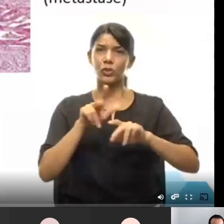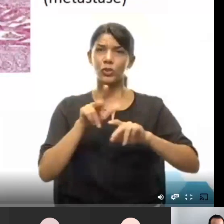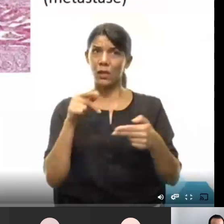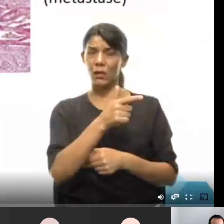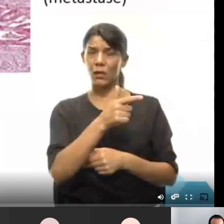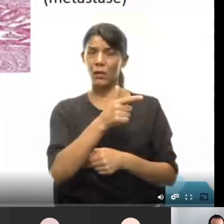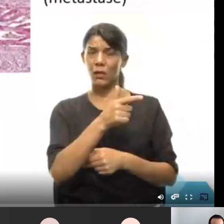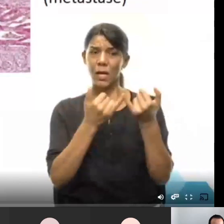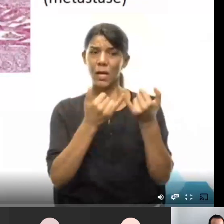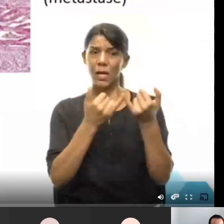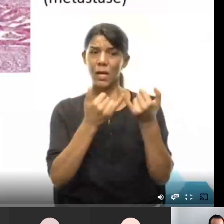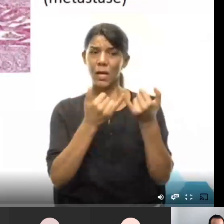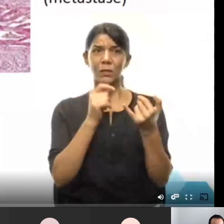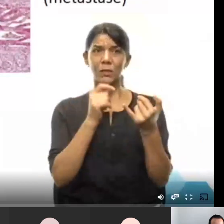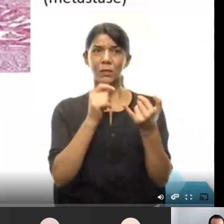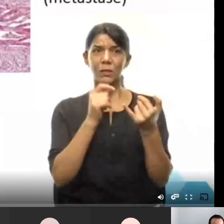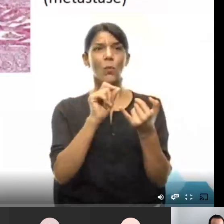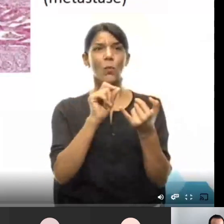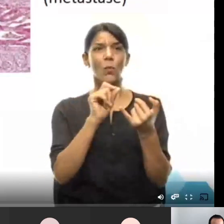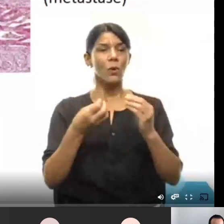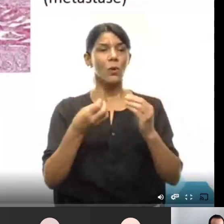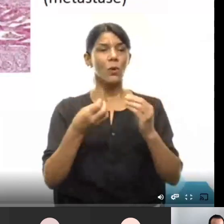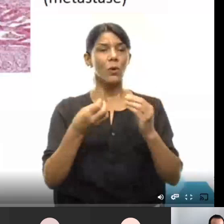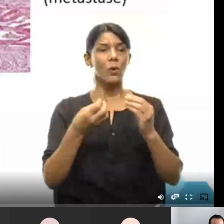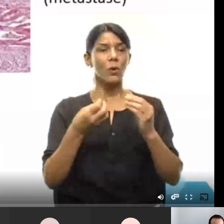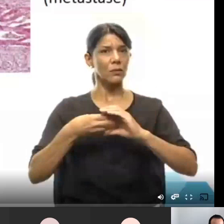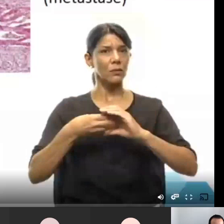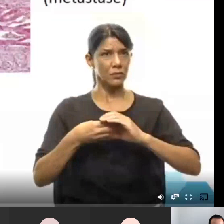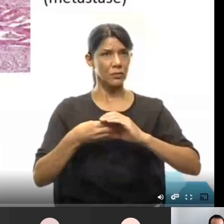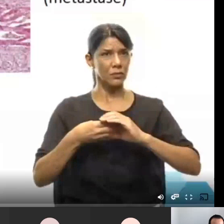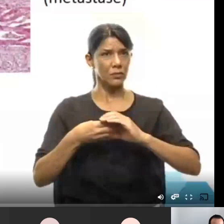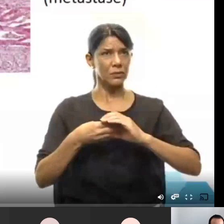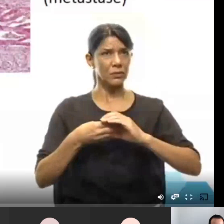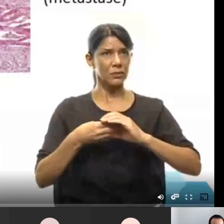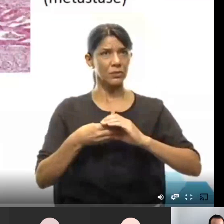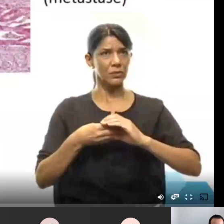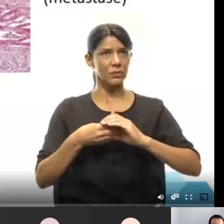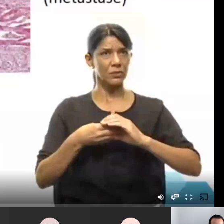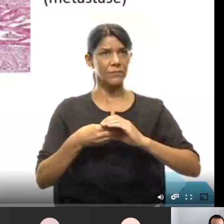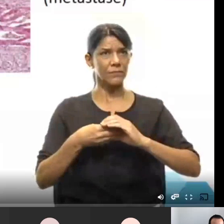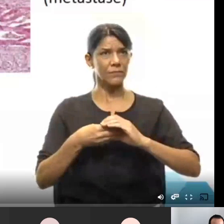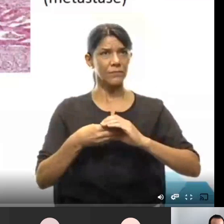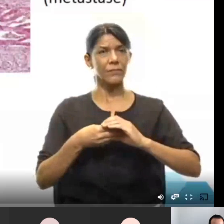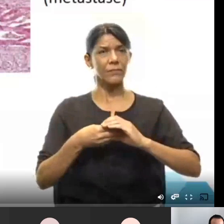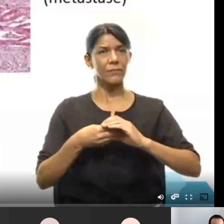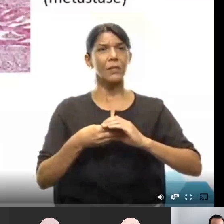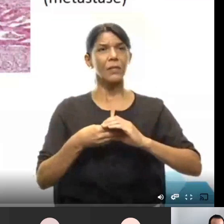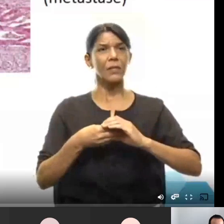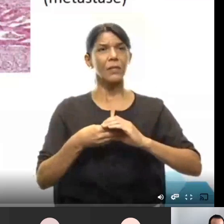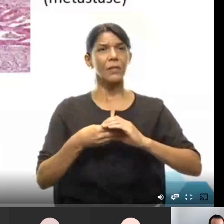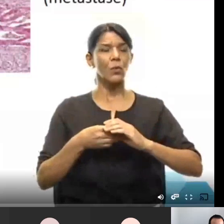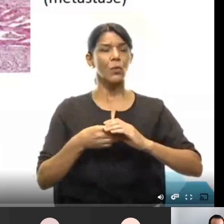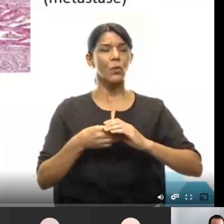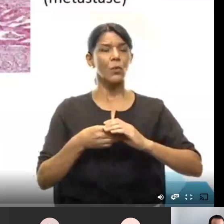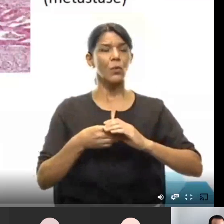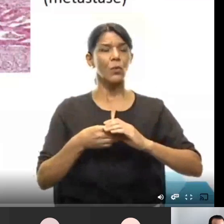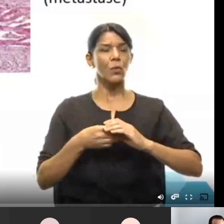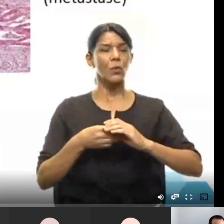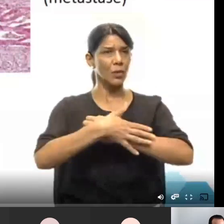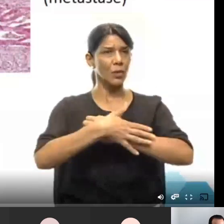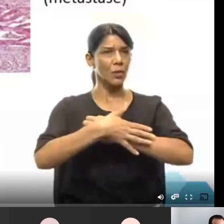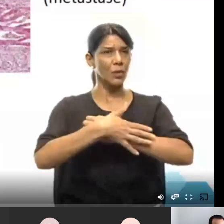não parecem com as células iniciais da musculatura lisa,